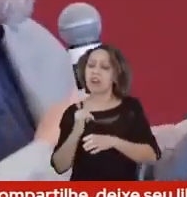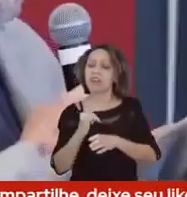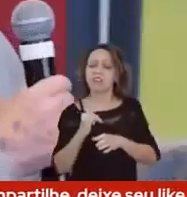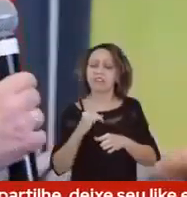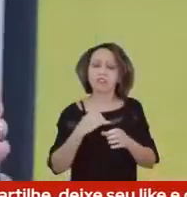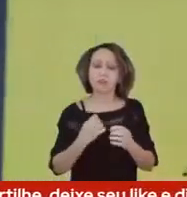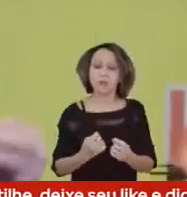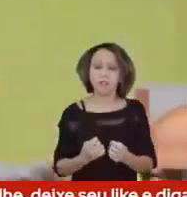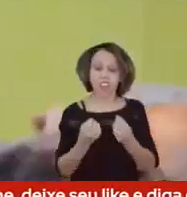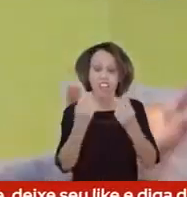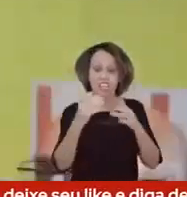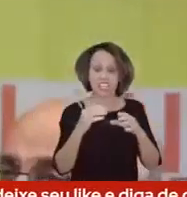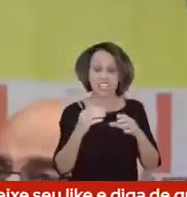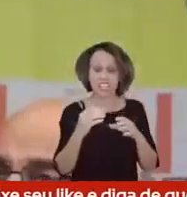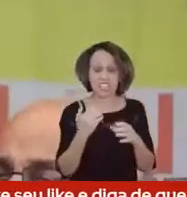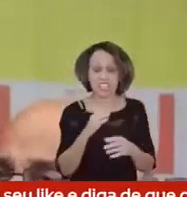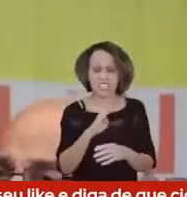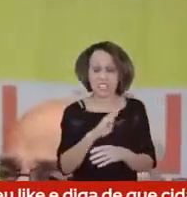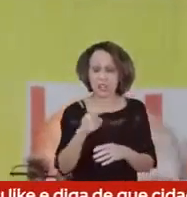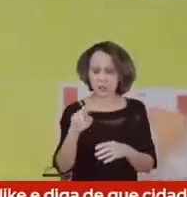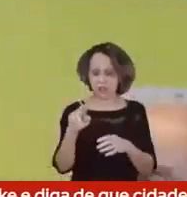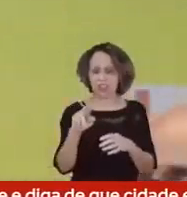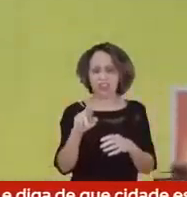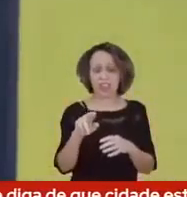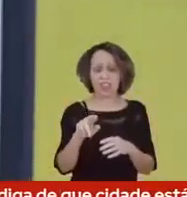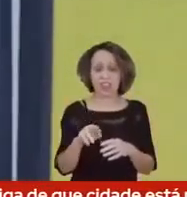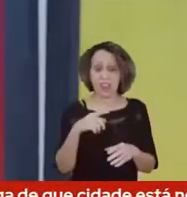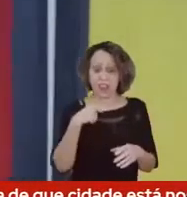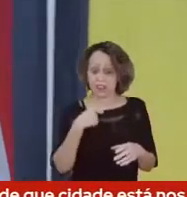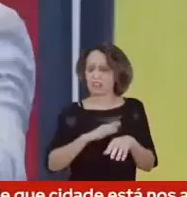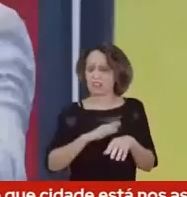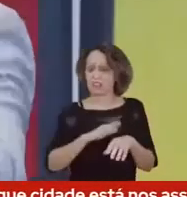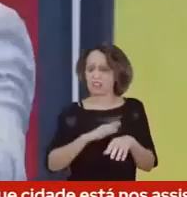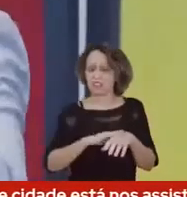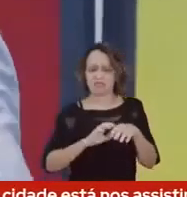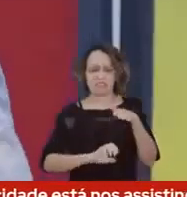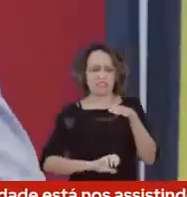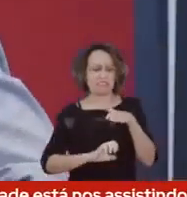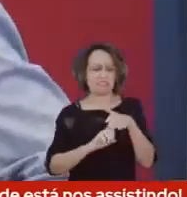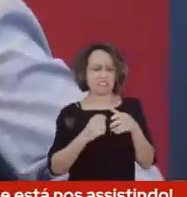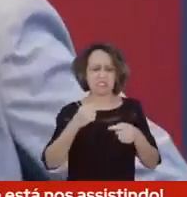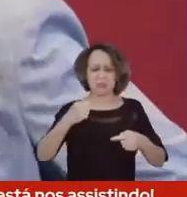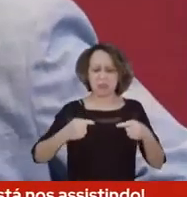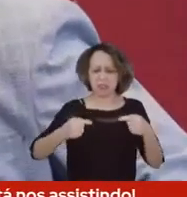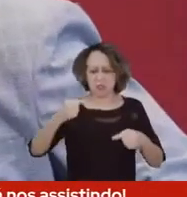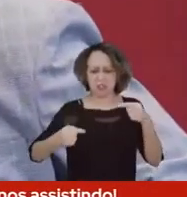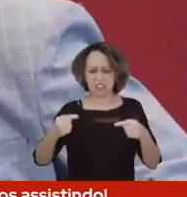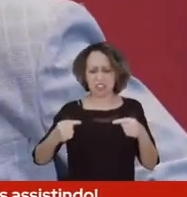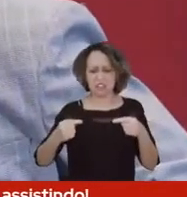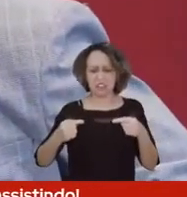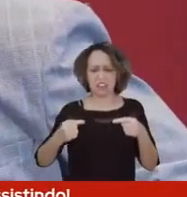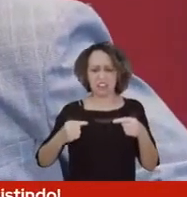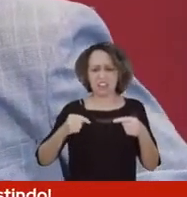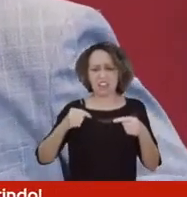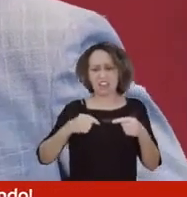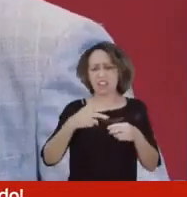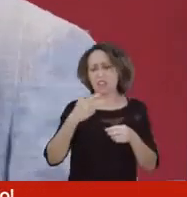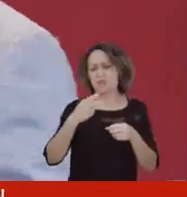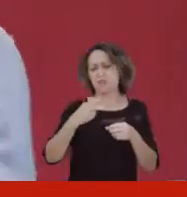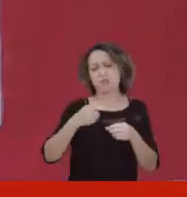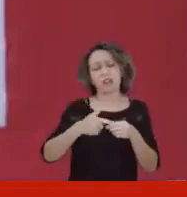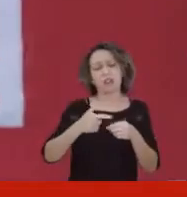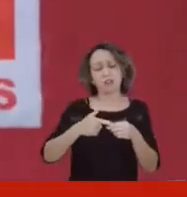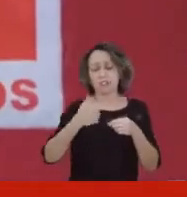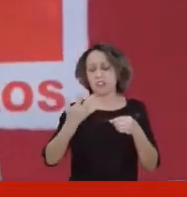mais competitividade e vai ser mais barato. E quanta gente acredita nisso? E eles